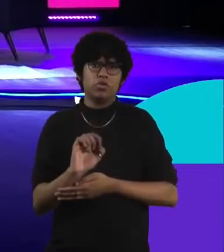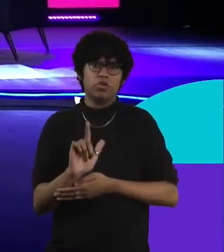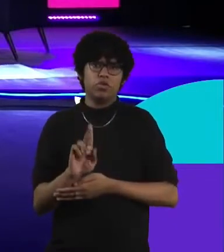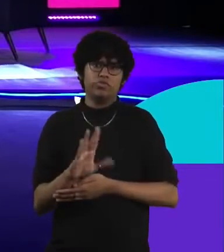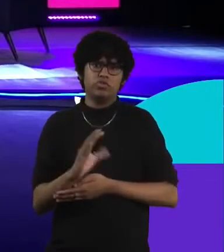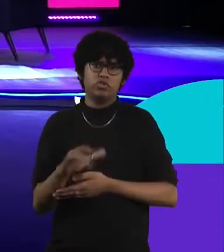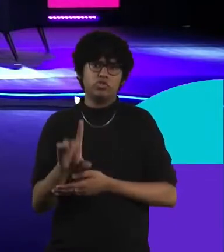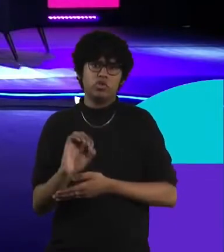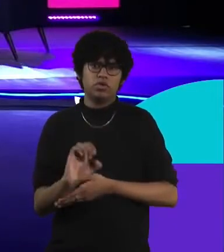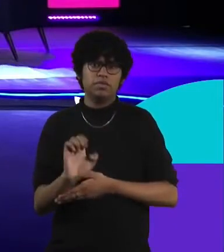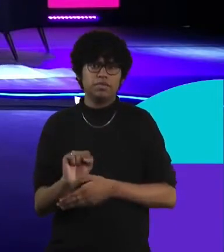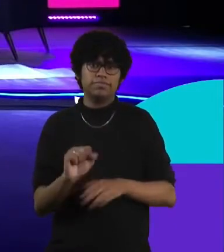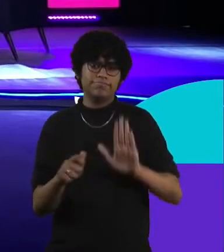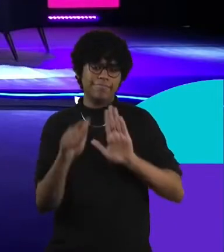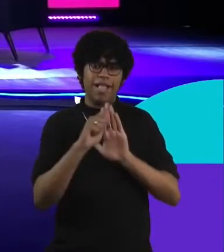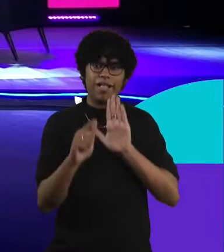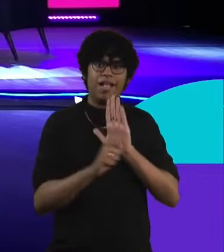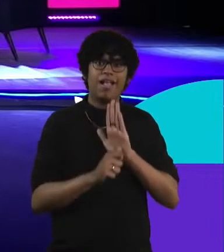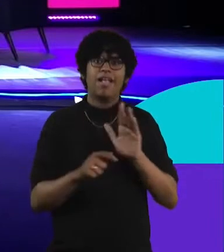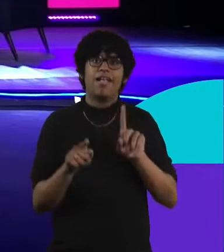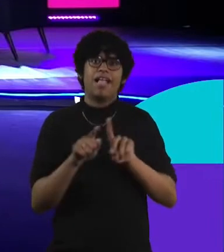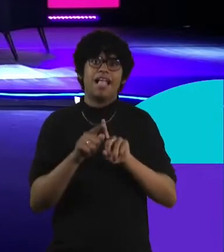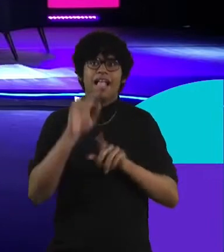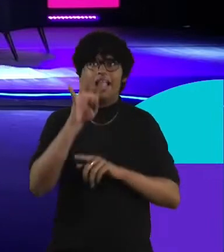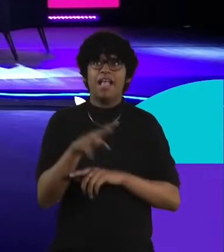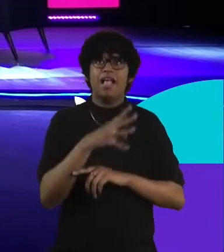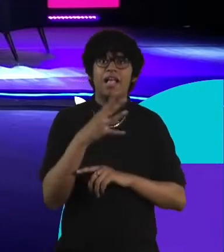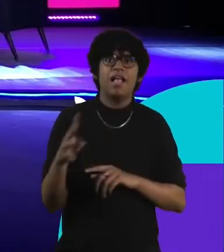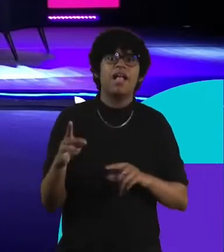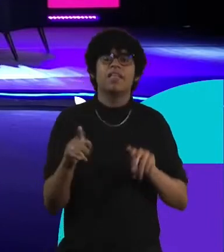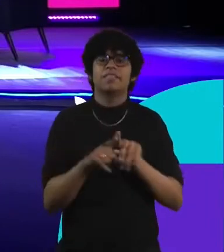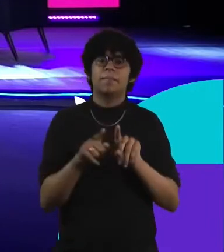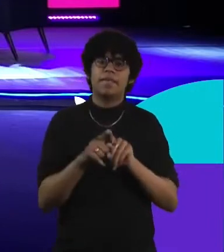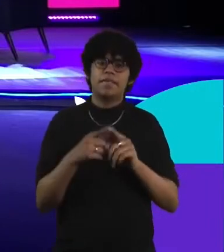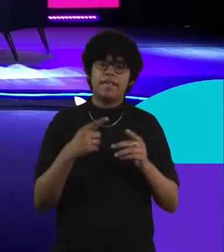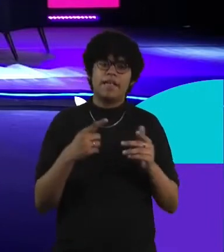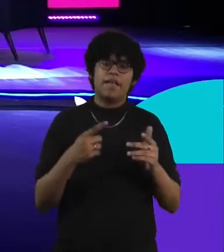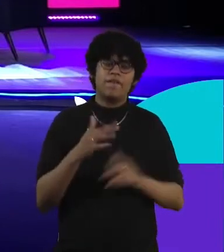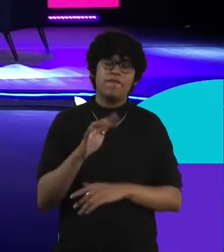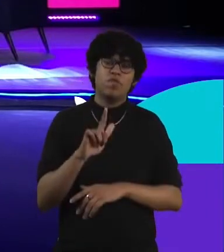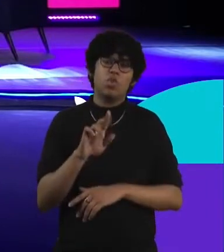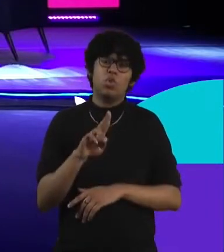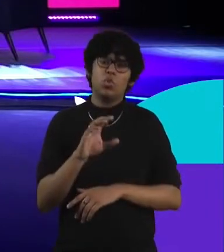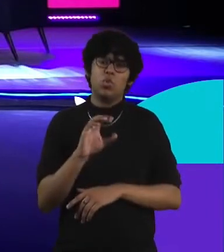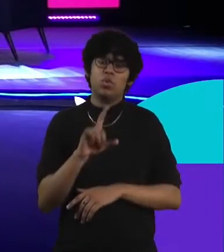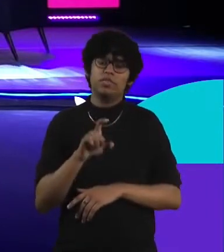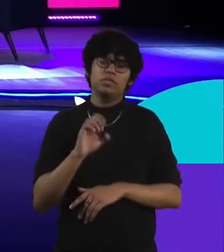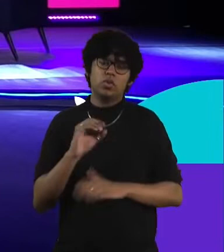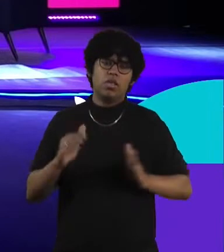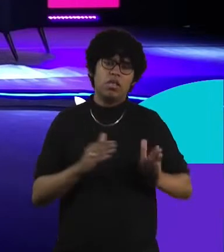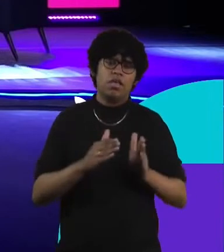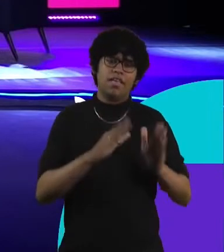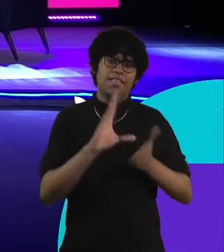Então, desde algoritmos até dashboards, até fluxos de dados, né? Então, o tema desse laboratório desse